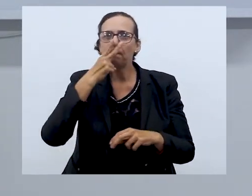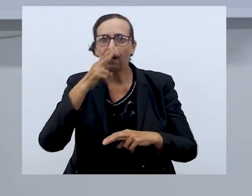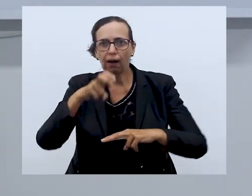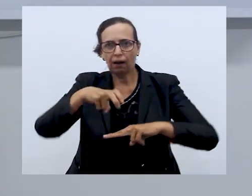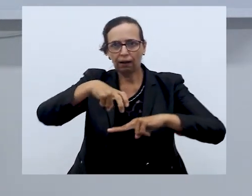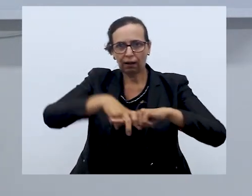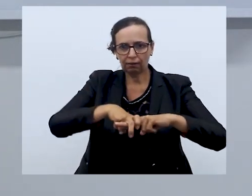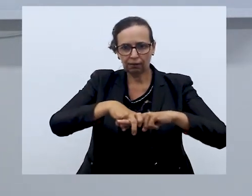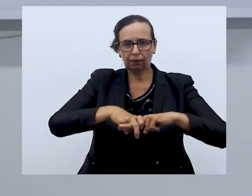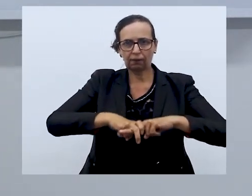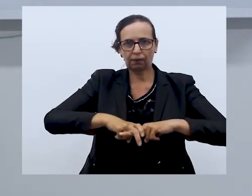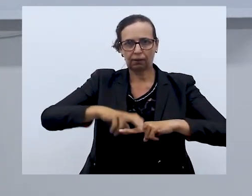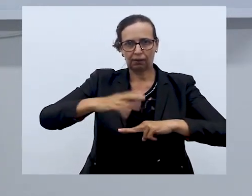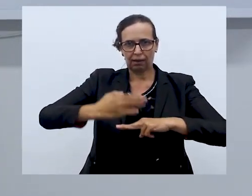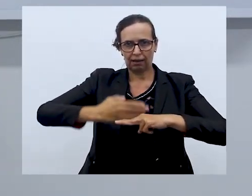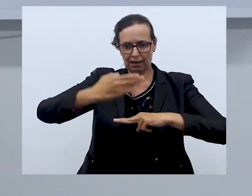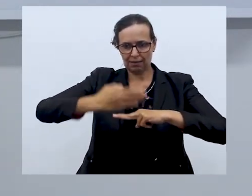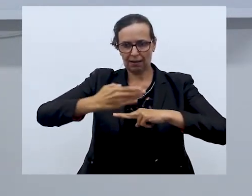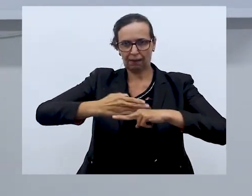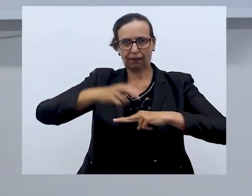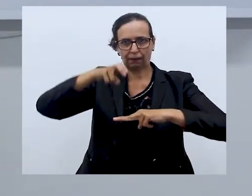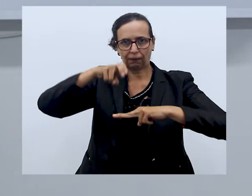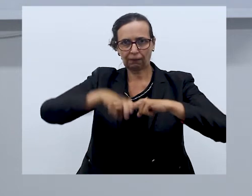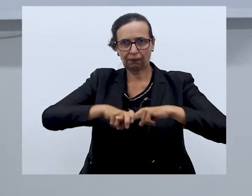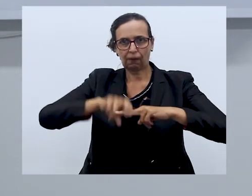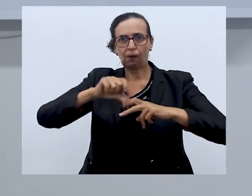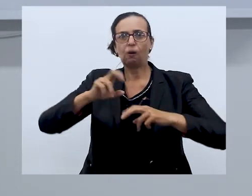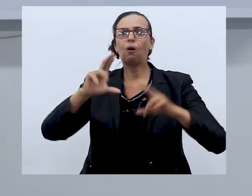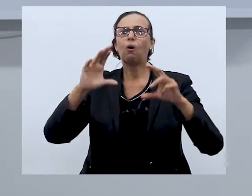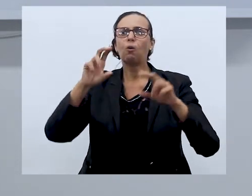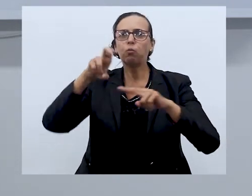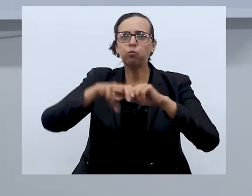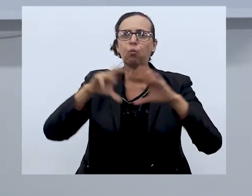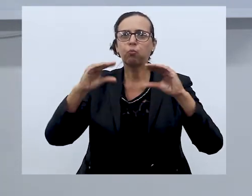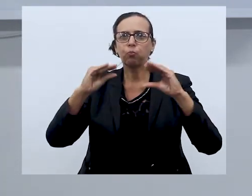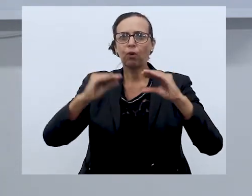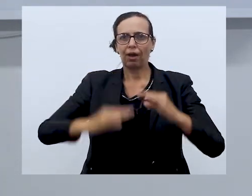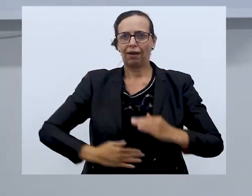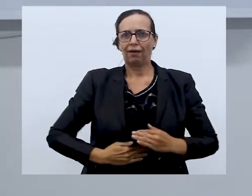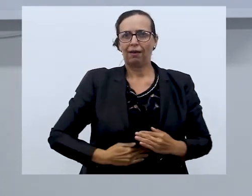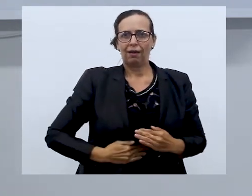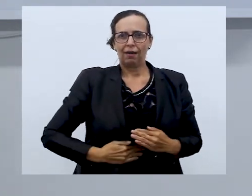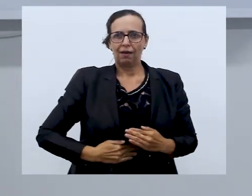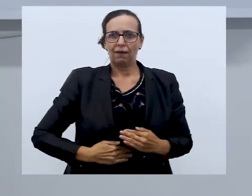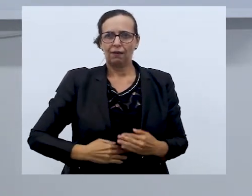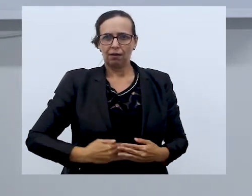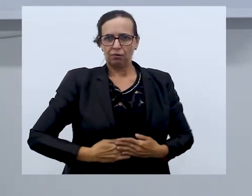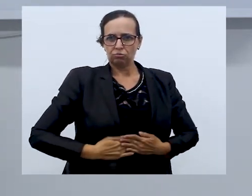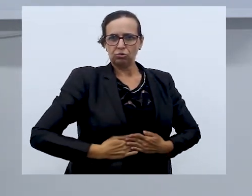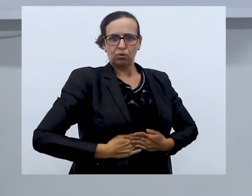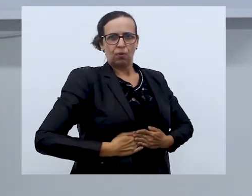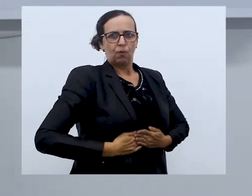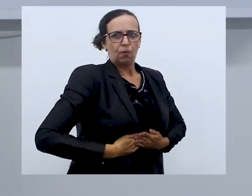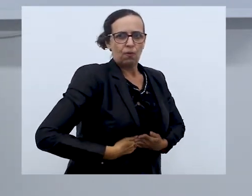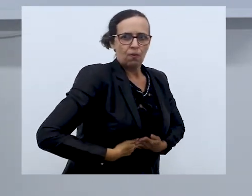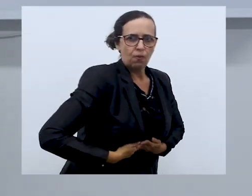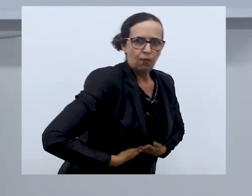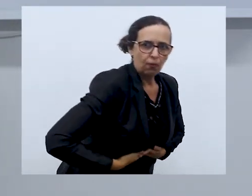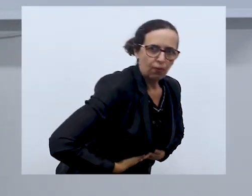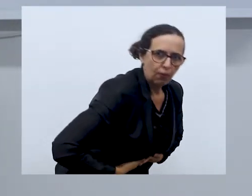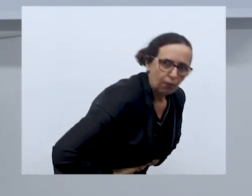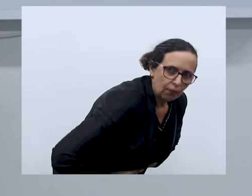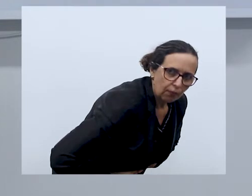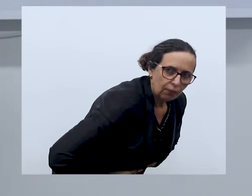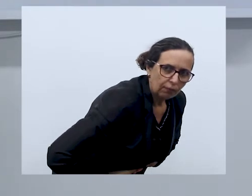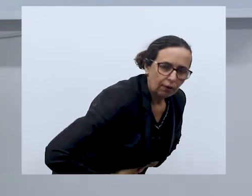e encontrar uma superfície como um encosto de cadeira ou encosto de sofá. Você deve jogar a parte inferior